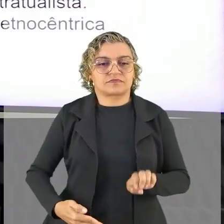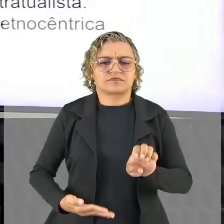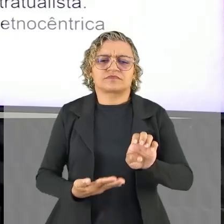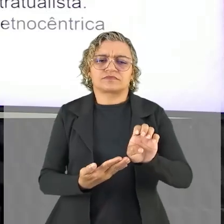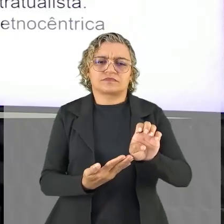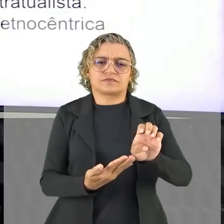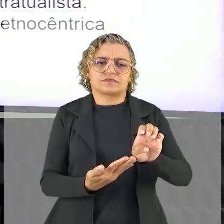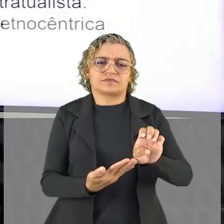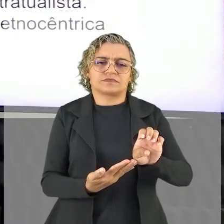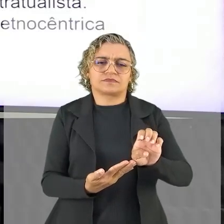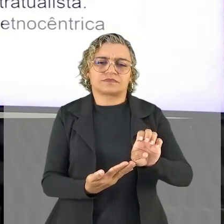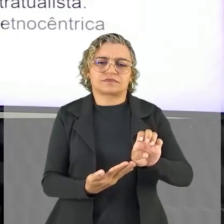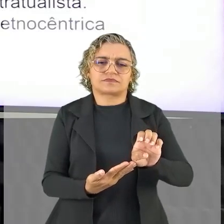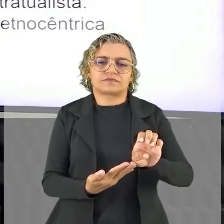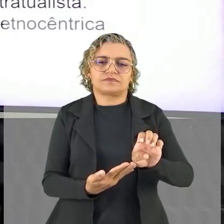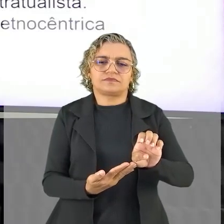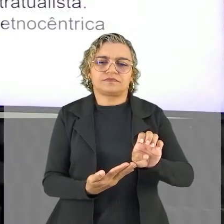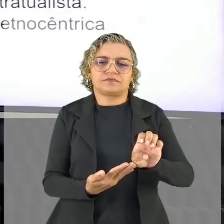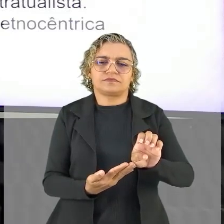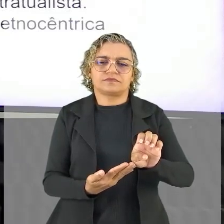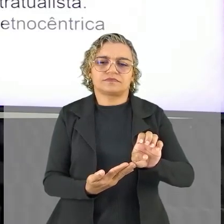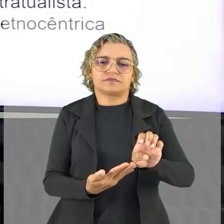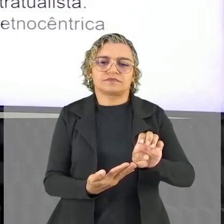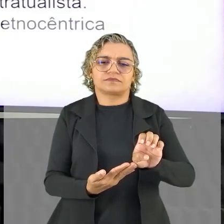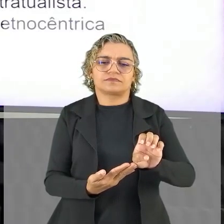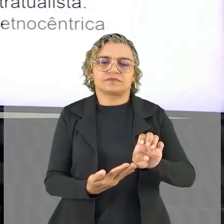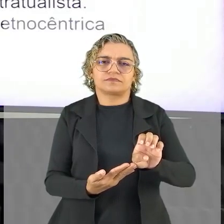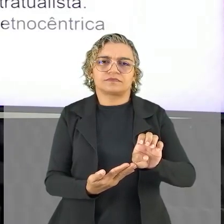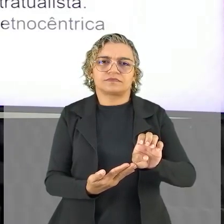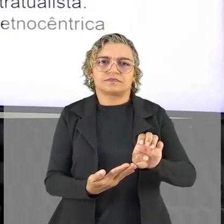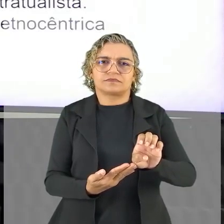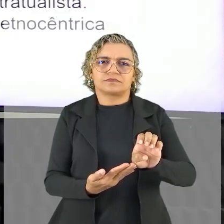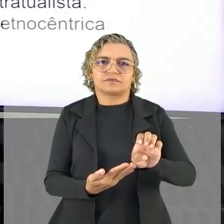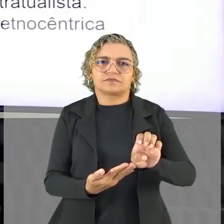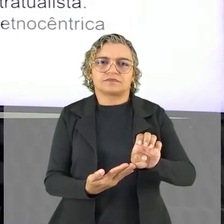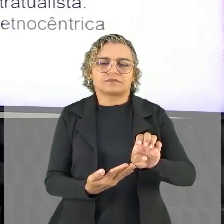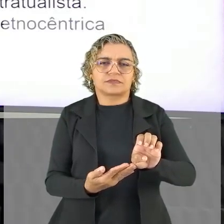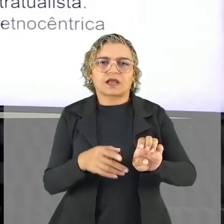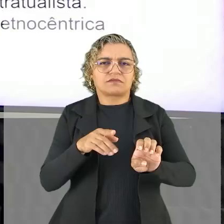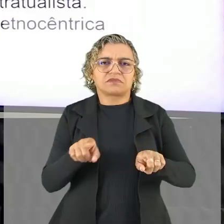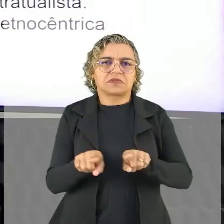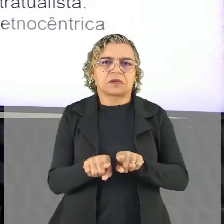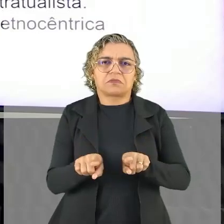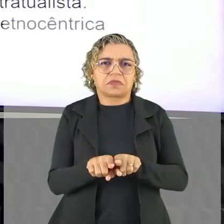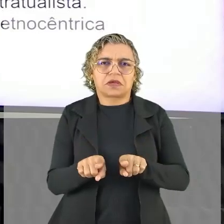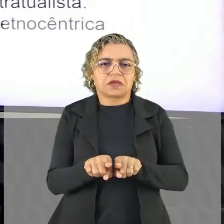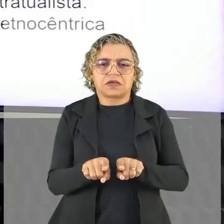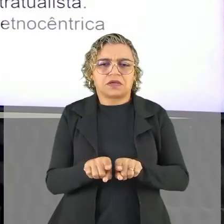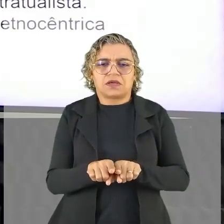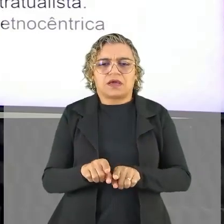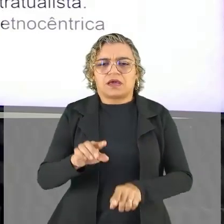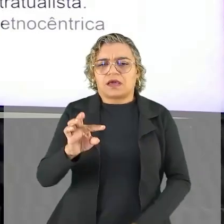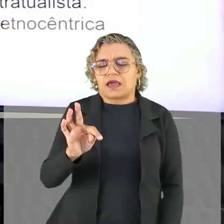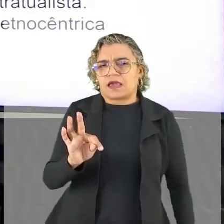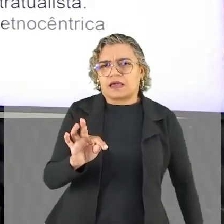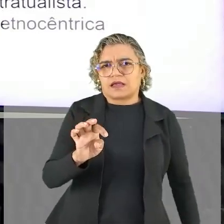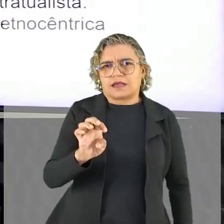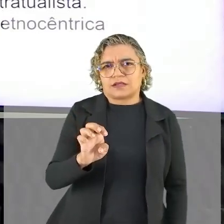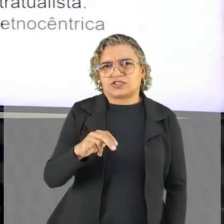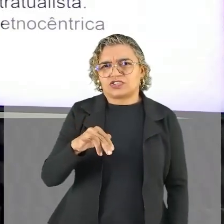E. Configurado na percepção etnocêntrica? Bom, também não, né? Não é etnocêntrico, não é uma etnia, mas